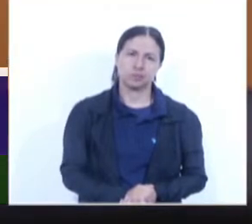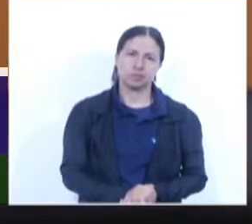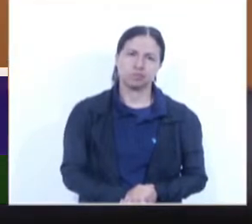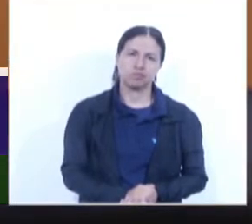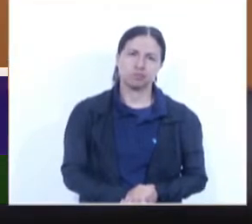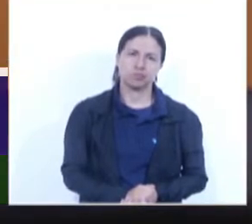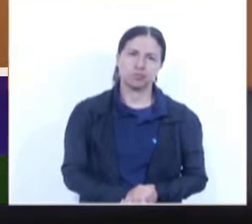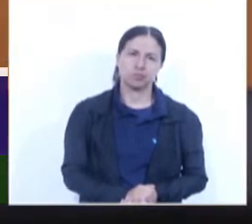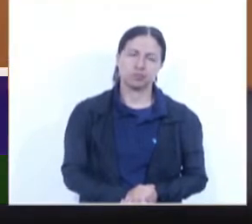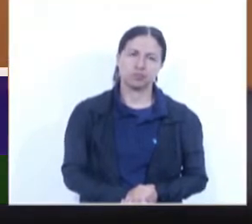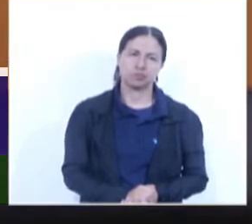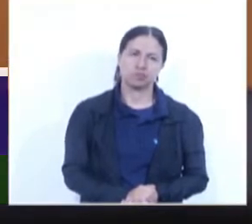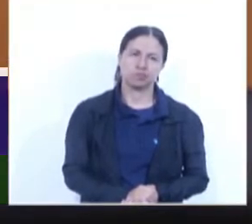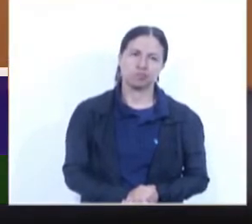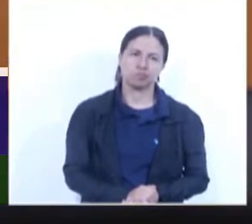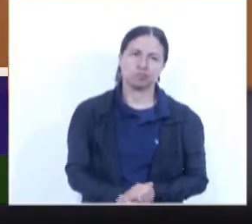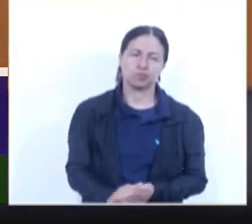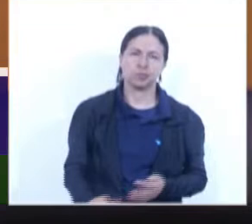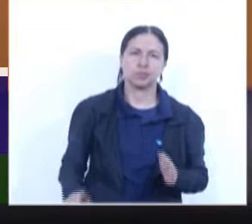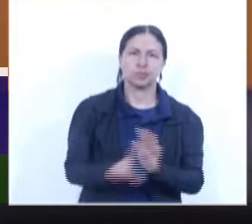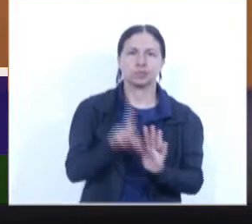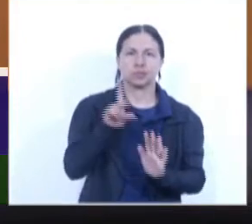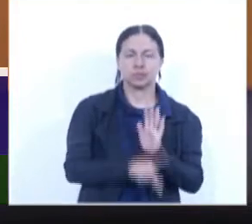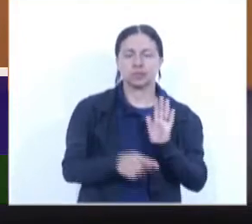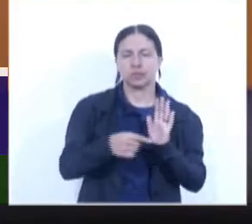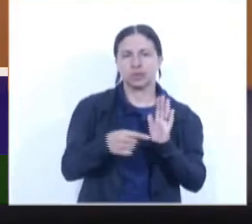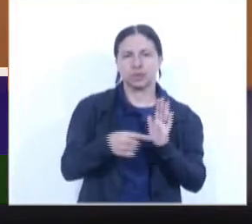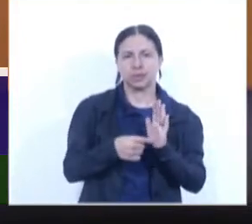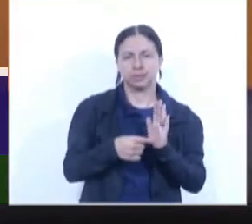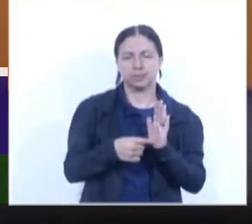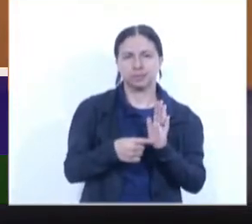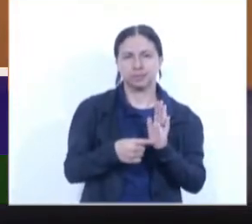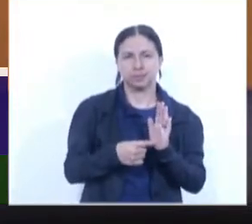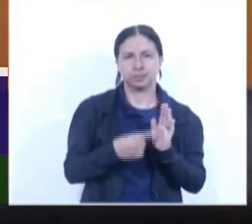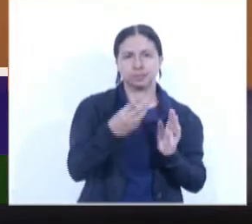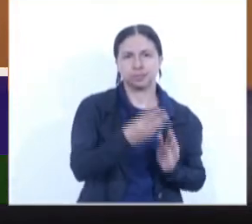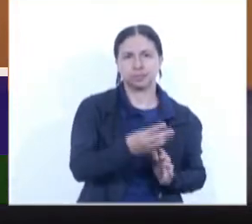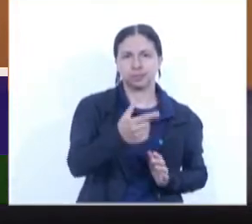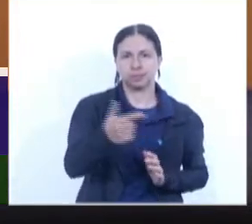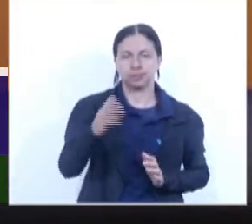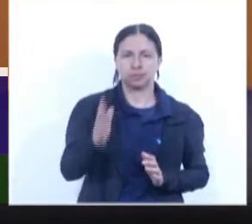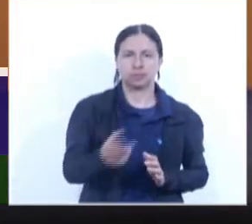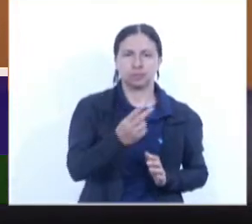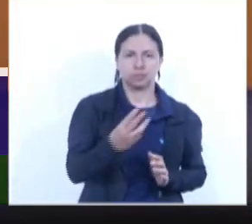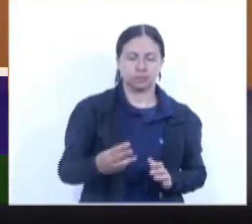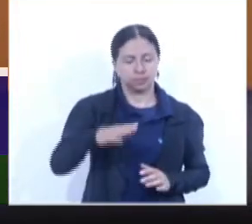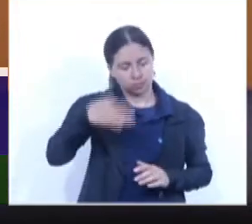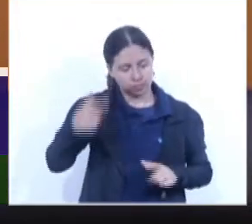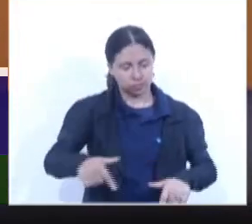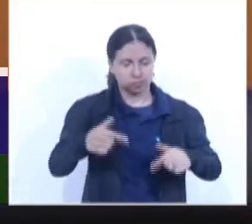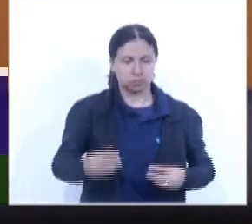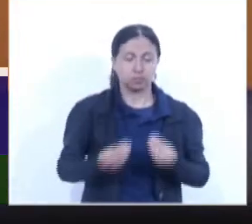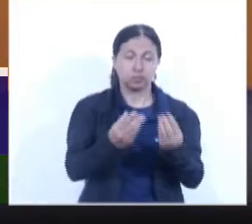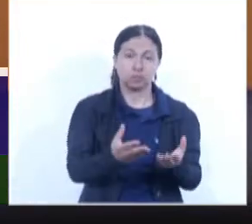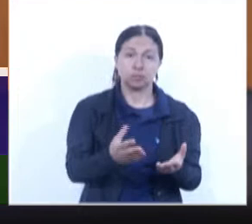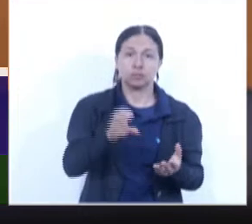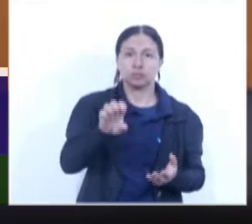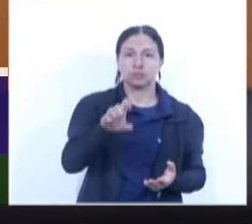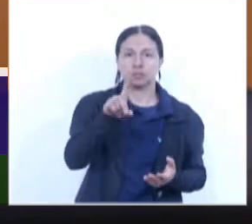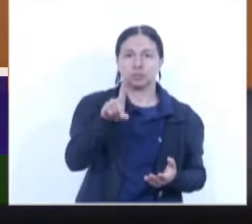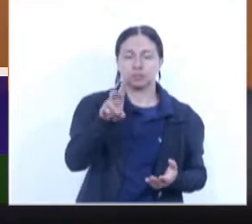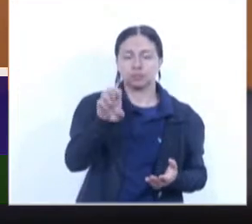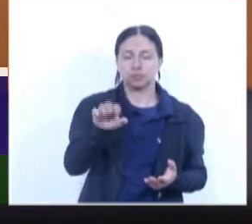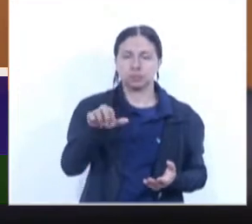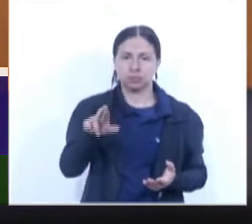projeto decreta Jardim 32/23 que institui o título Éder Rosa